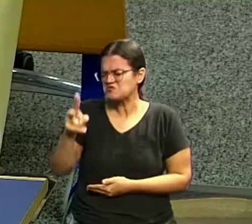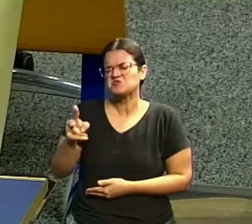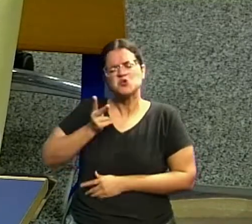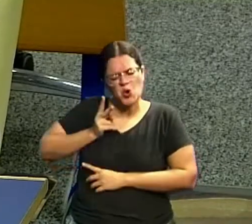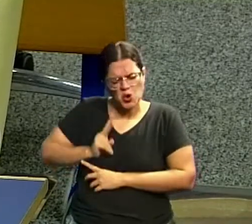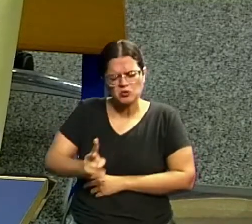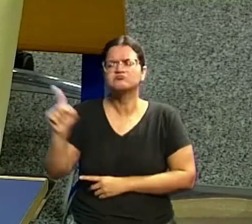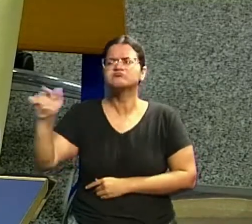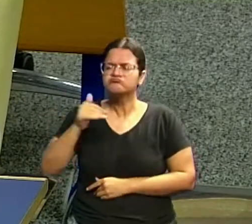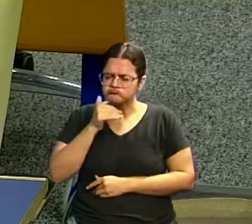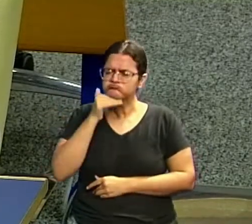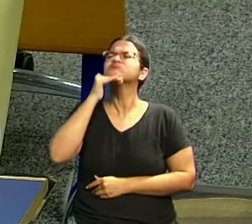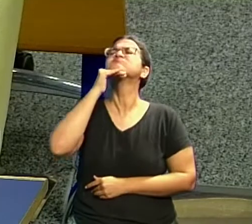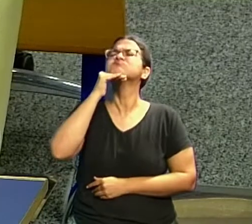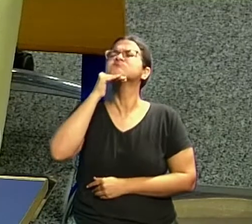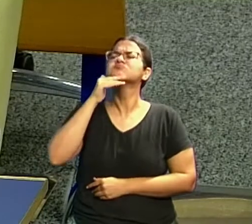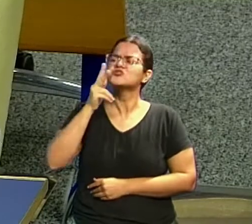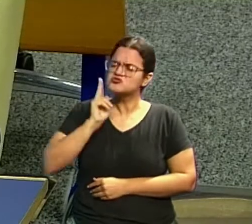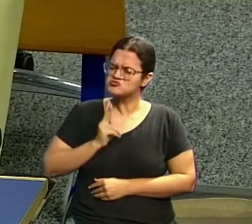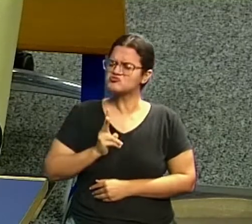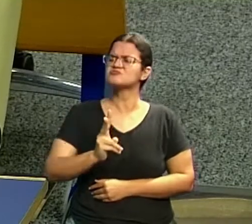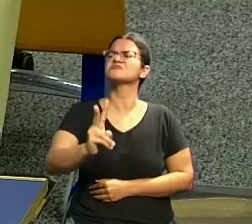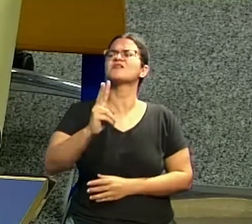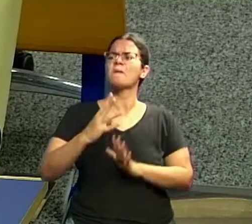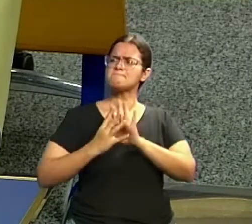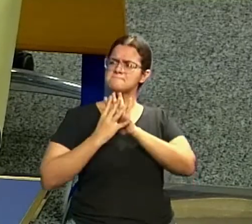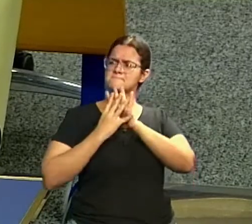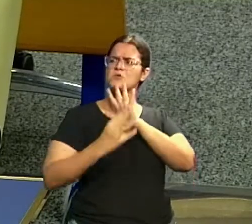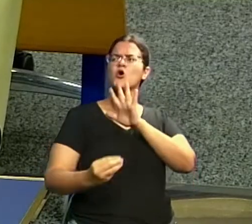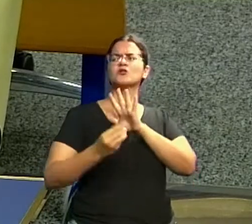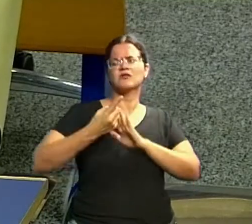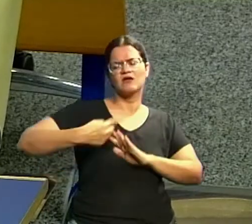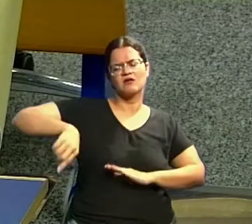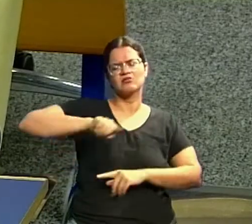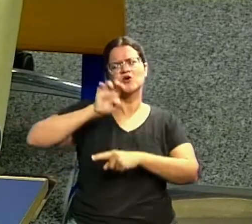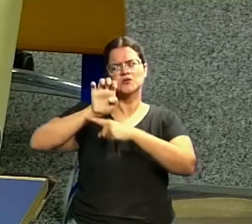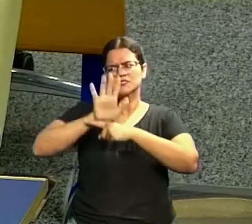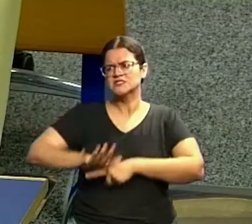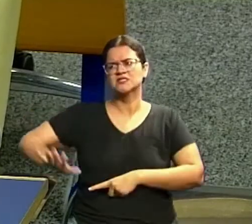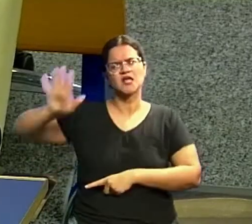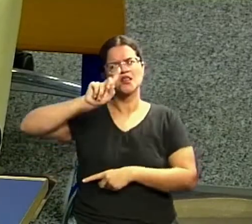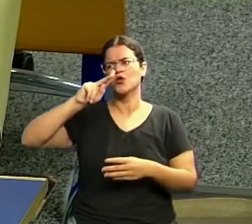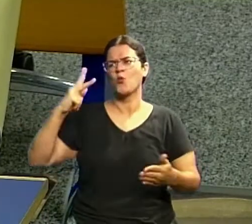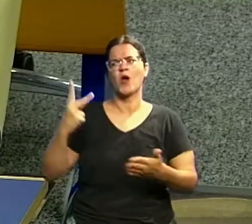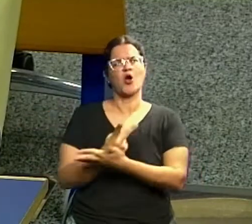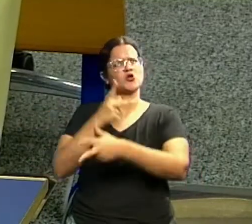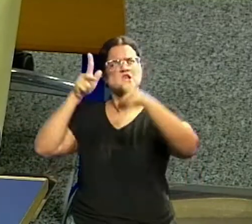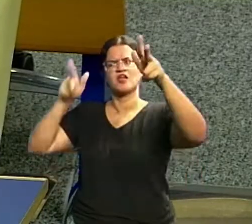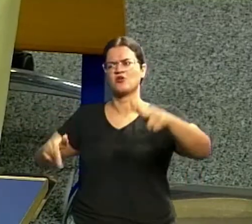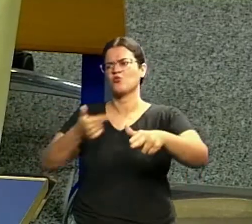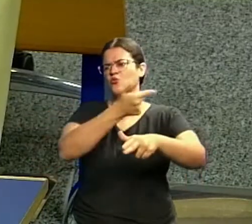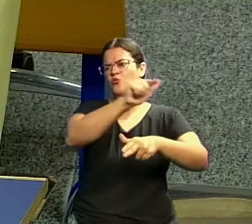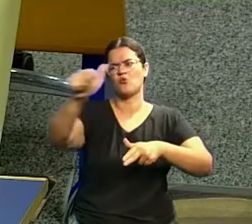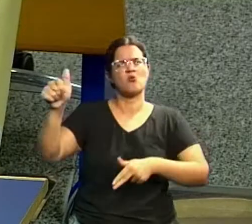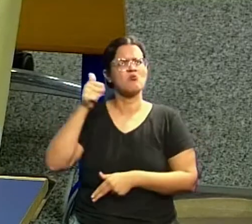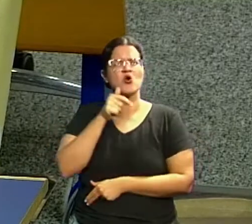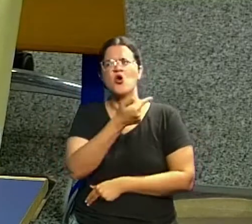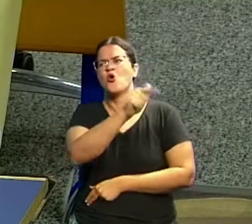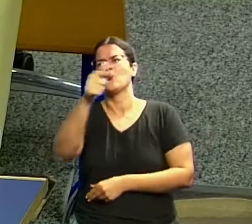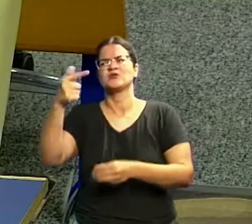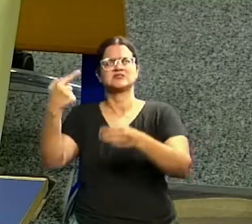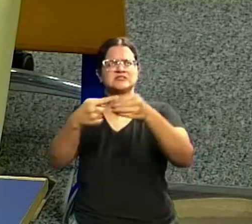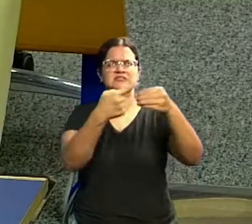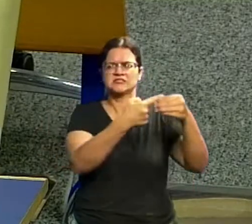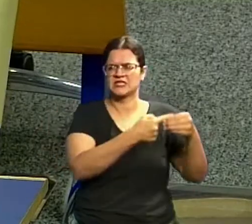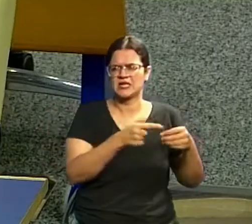determinação, erga a cabeça, seja esse modelo para nosso Estado, para que não aconteça com outras mulheres em outras cidades